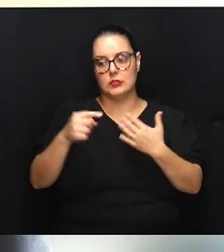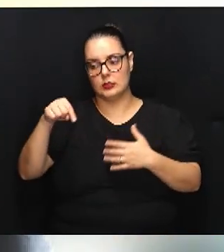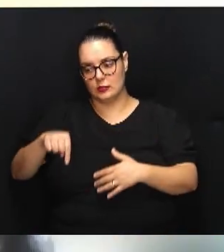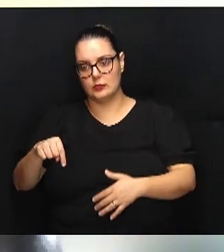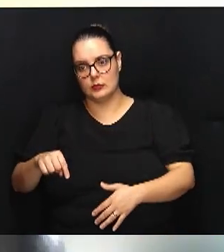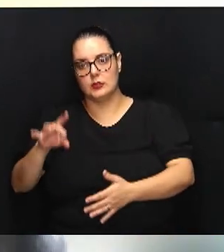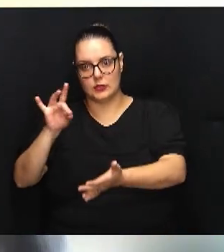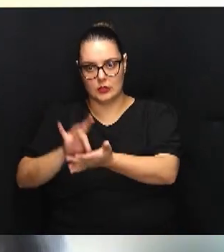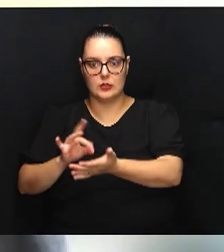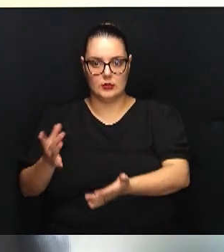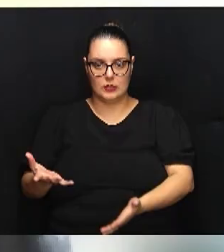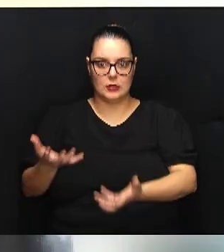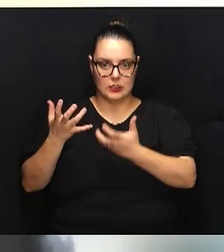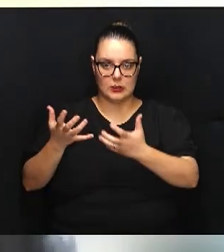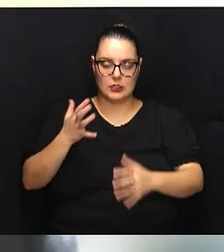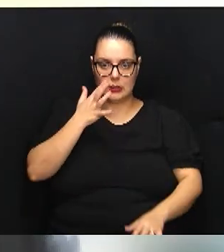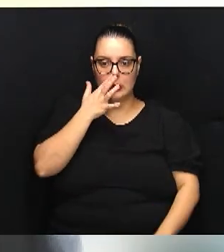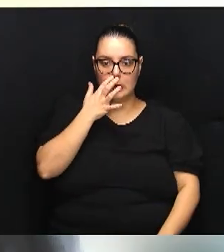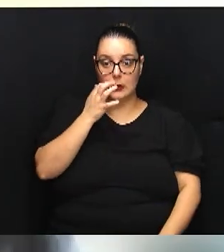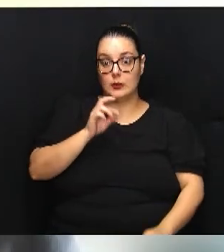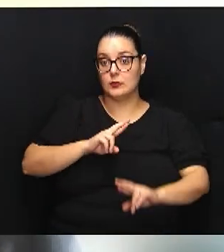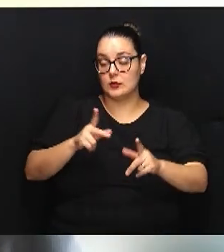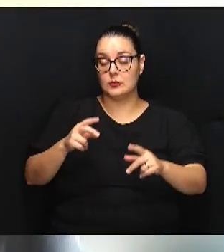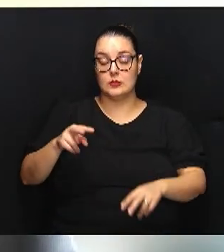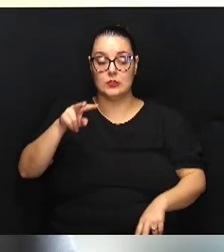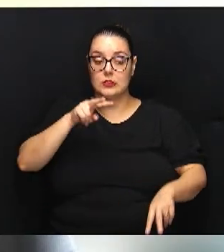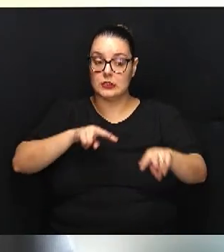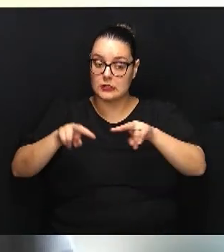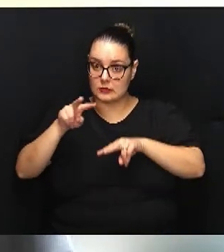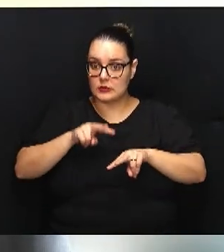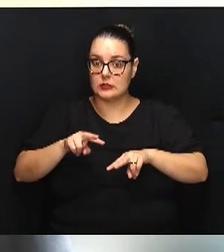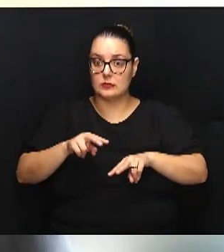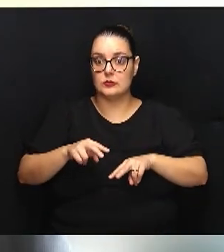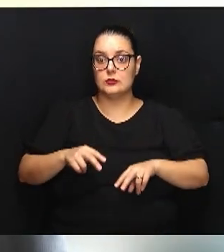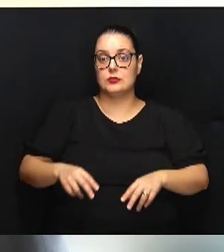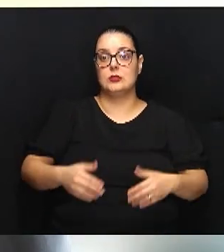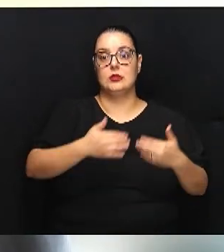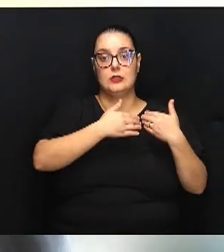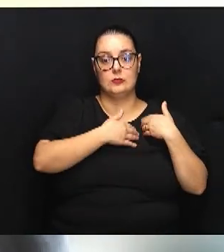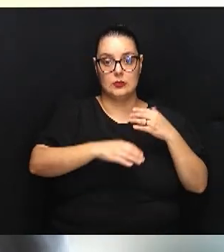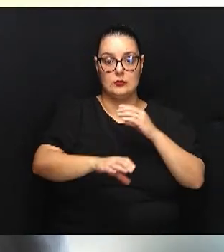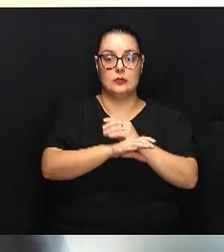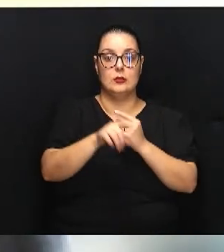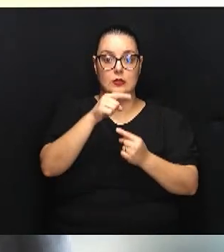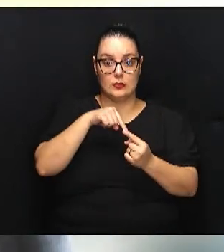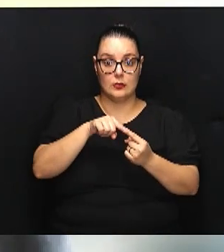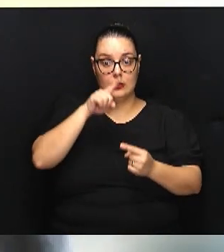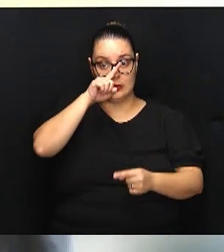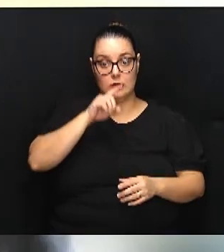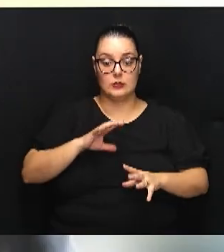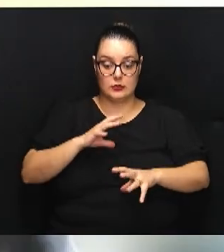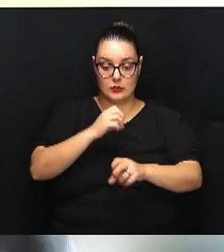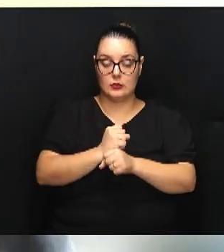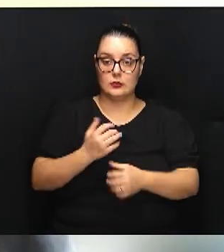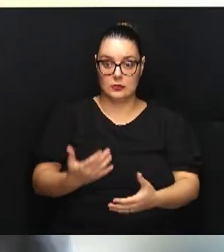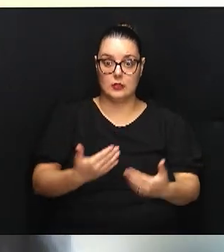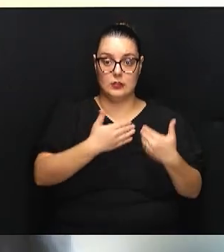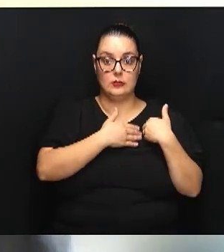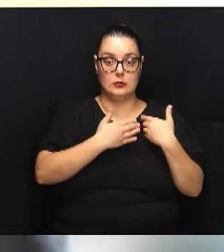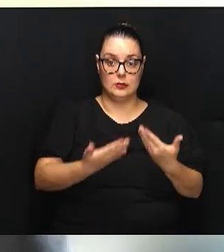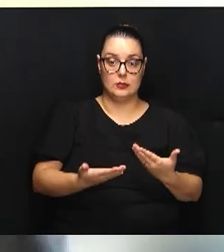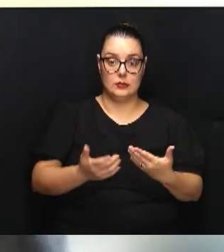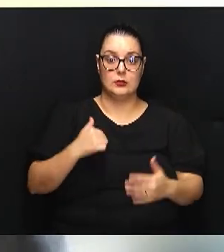ele pode ser responsabilizado sim. Diferentemente dessa ótica da responsabilidade civil, em que é objetivo, o risco